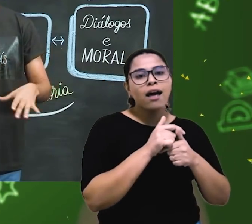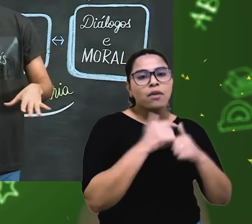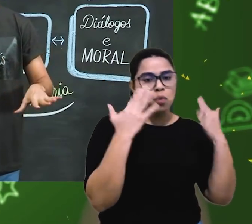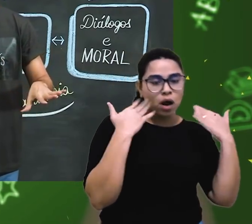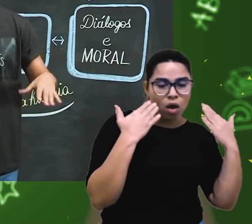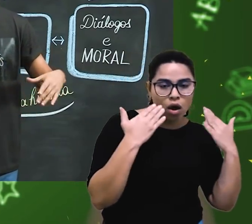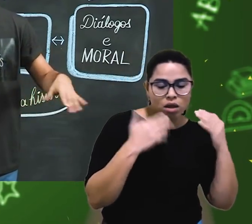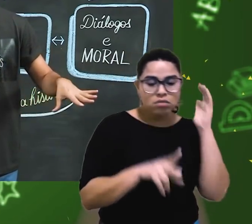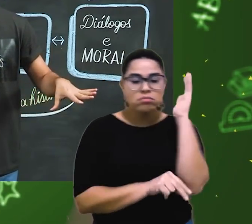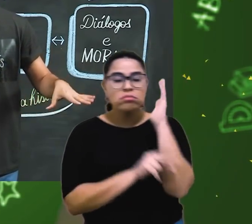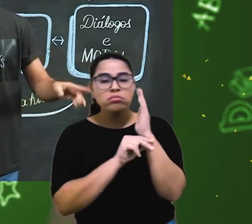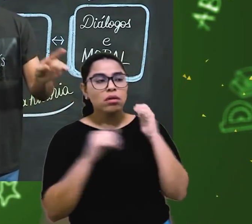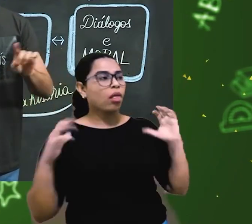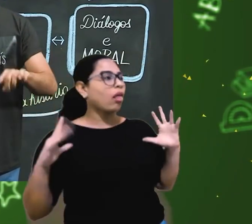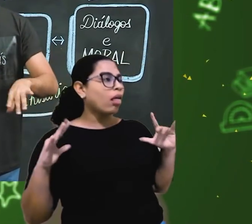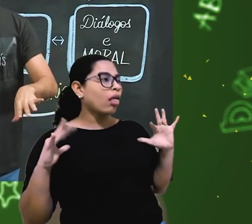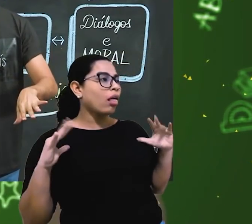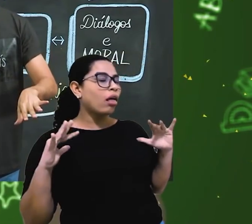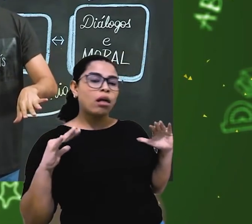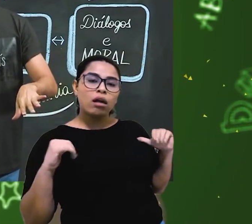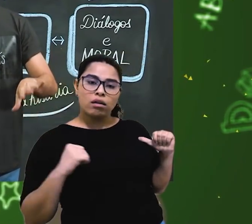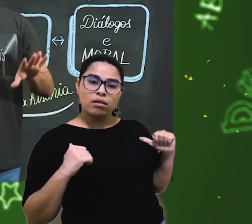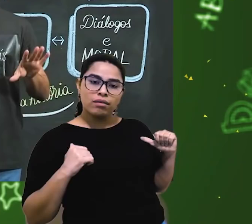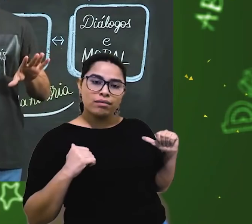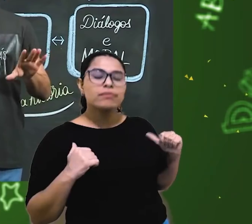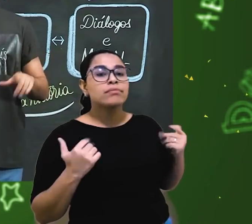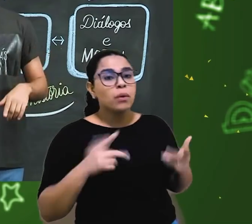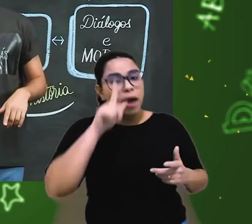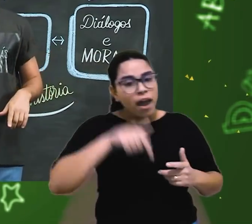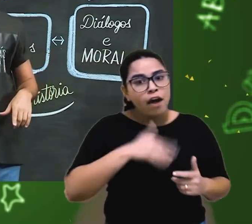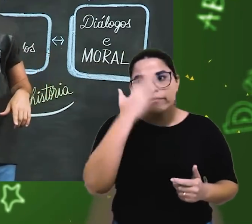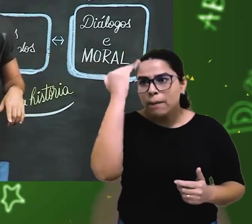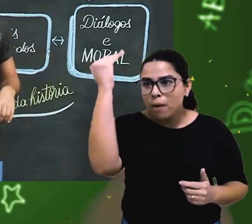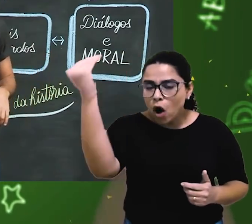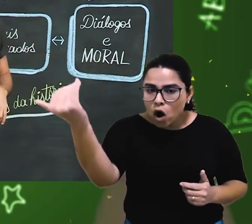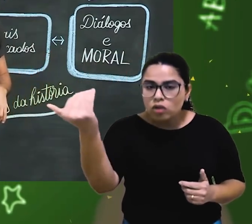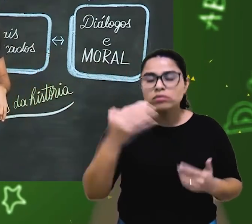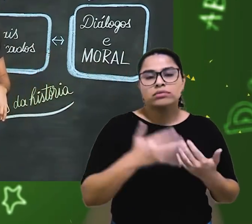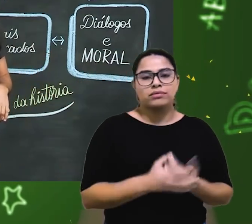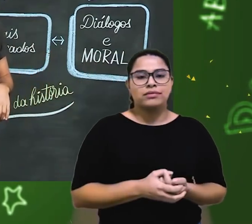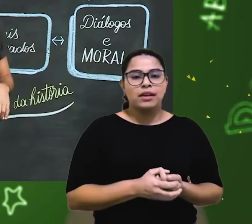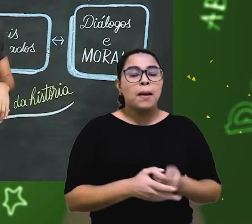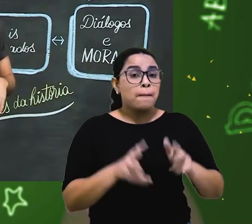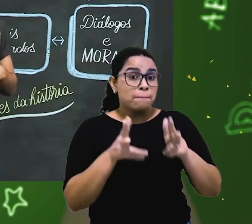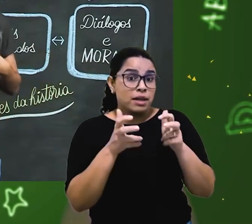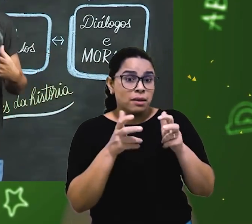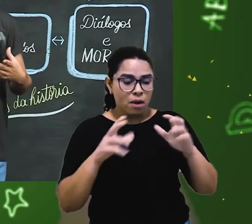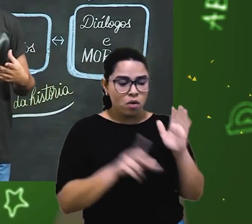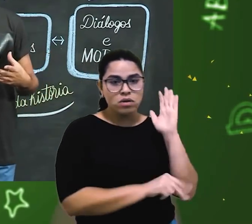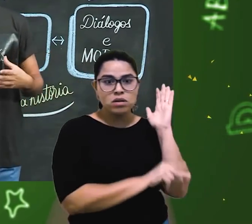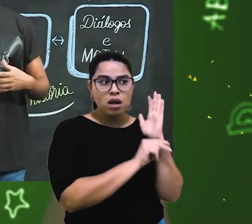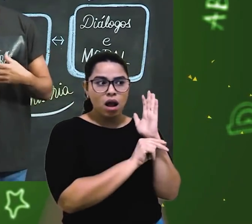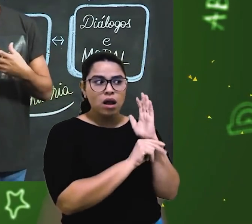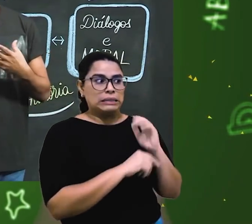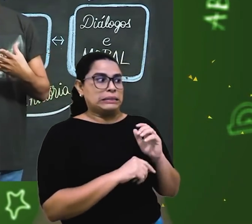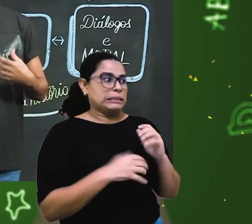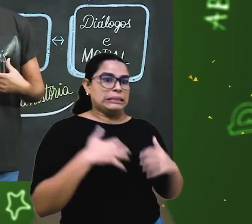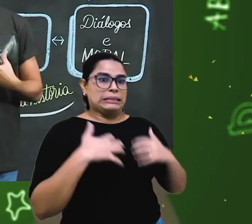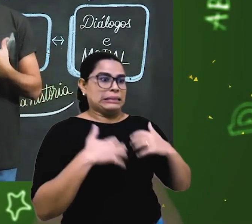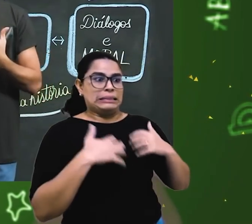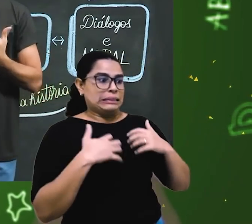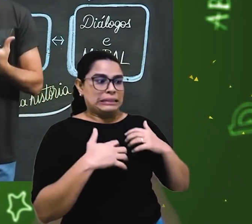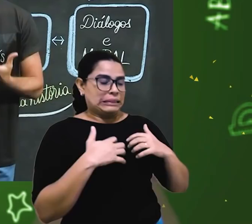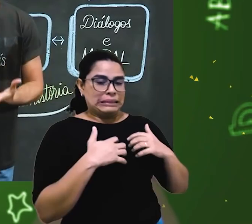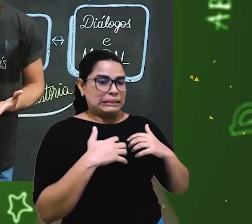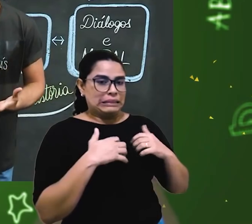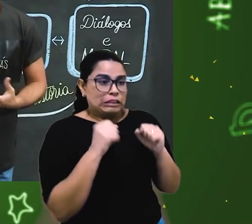ao trabalho, e a cigarra, que ficou lá curtindo, não podia contar com muita coisa. Foi aí que ela foi pedir ajuda à formiga e a formiga ajudou. Ou seja, é uma fábula que dá uma lição de moral